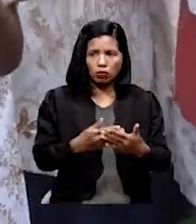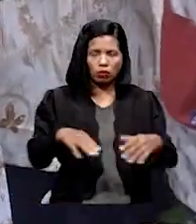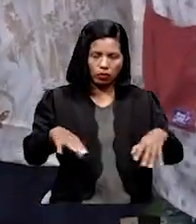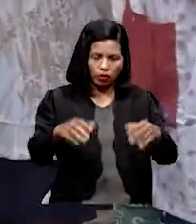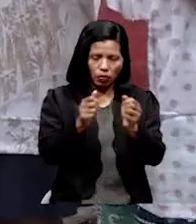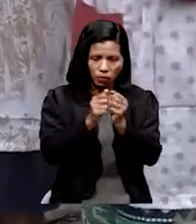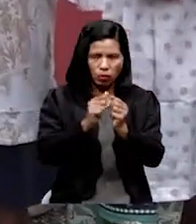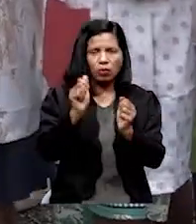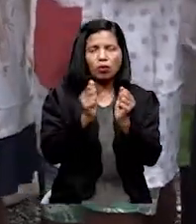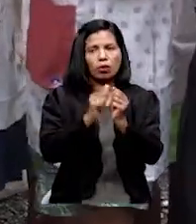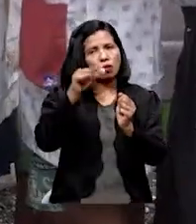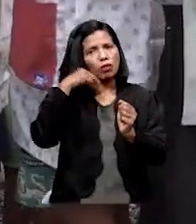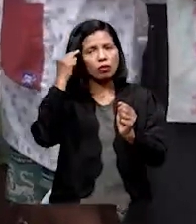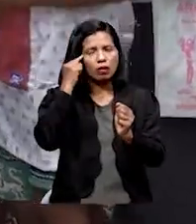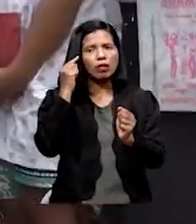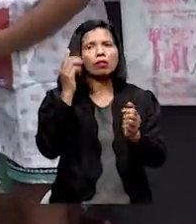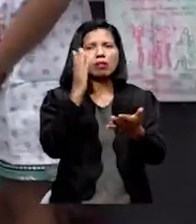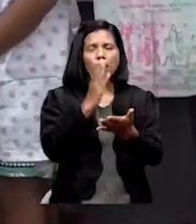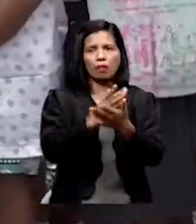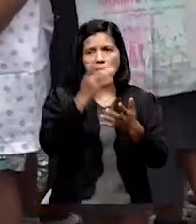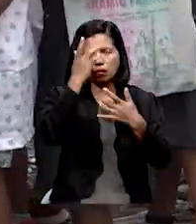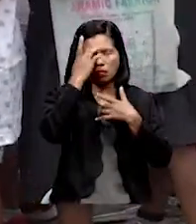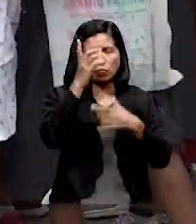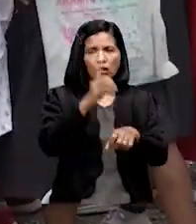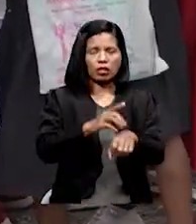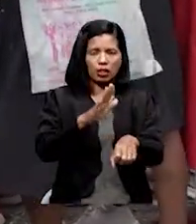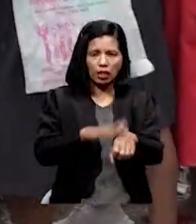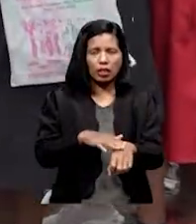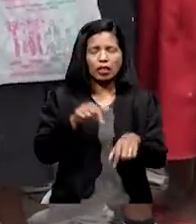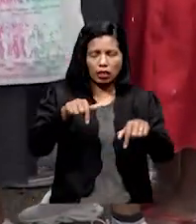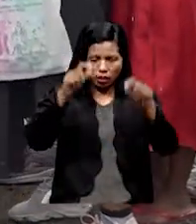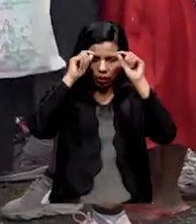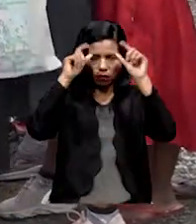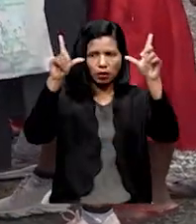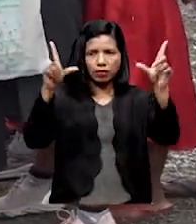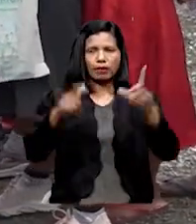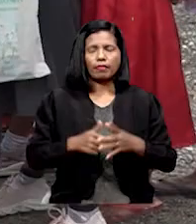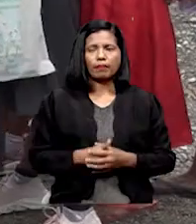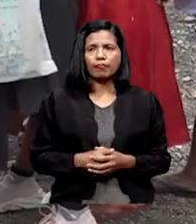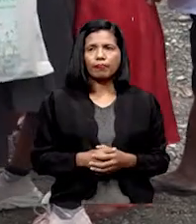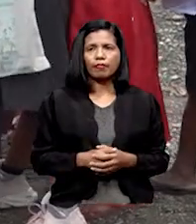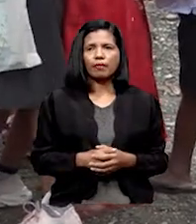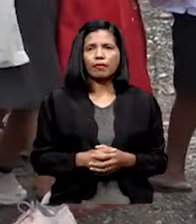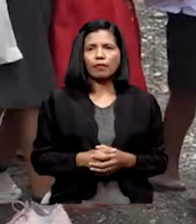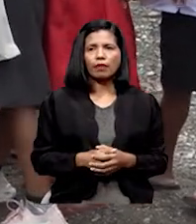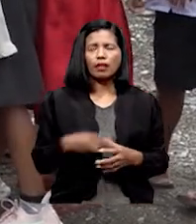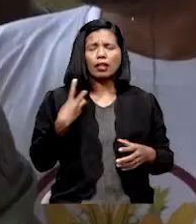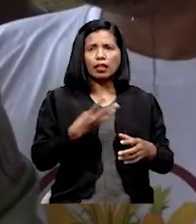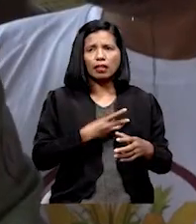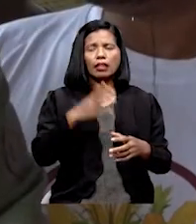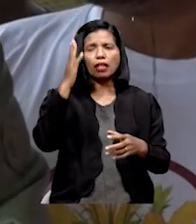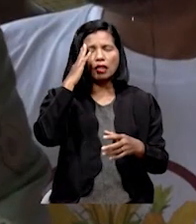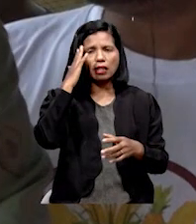halawa saun nunebele combate dengue ia Timor-Leste. Vida tenu ona, tempo uda,